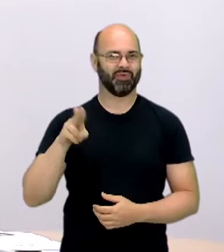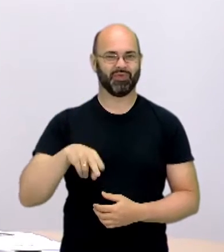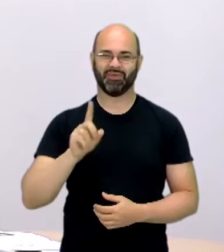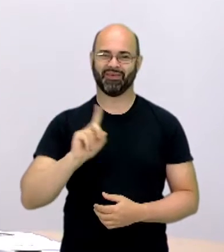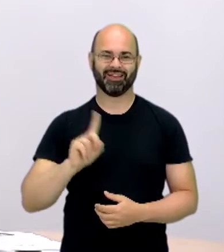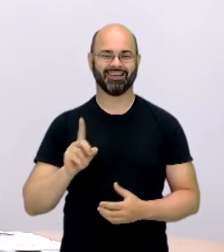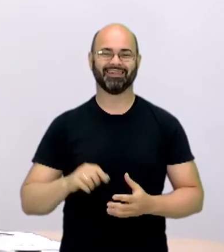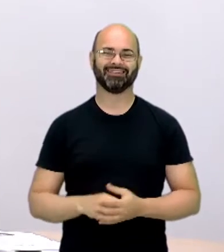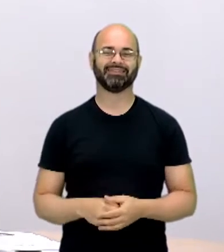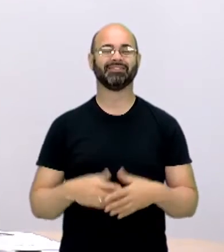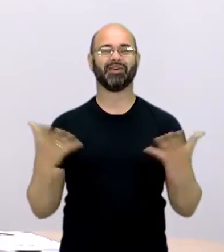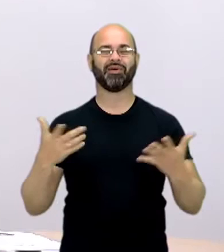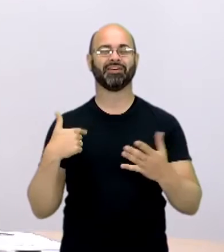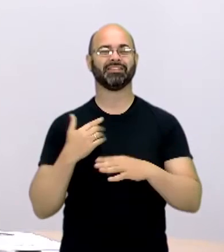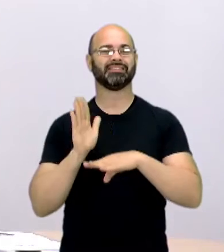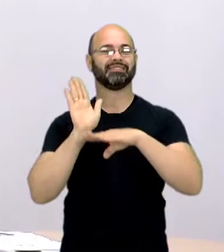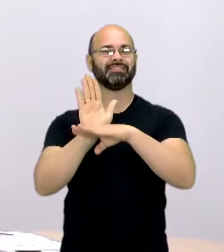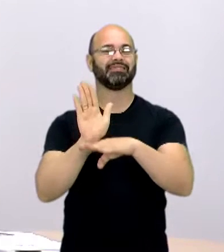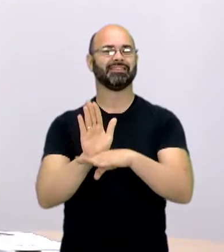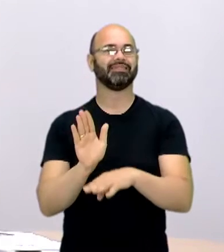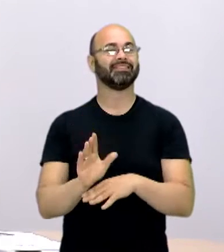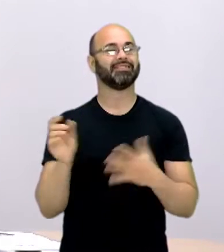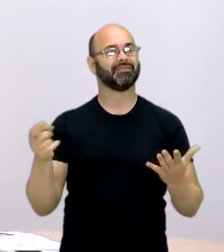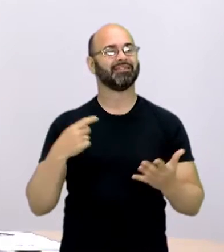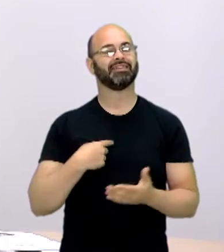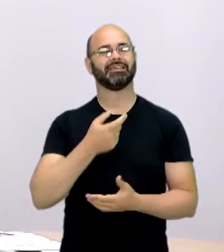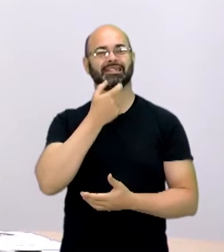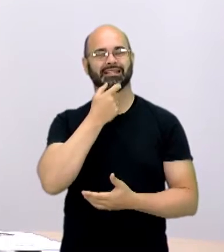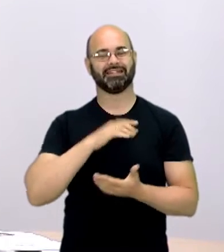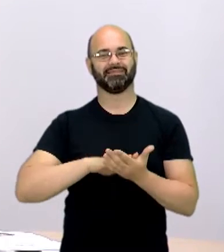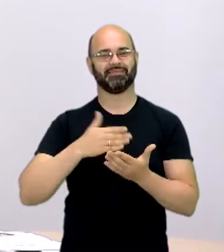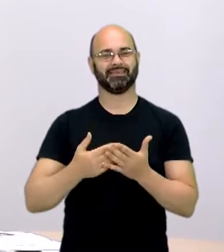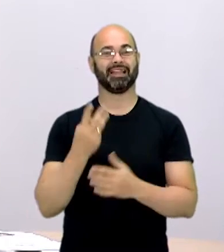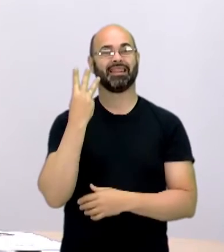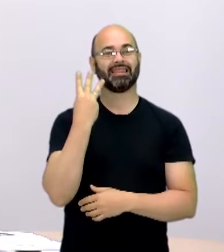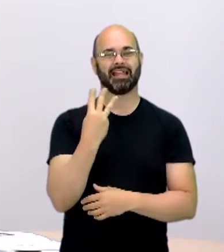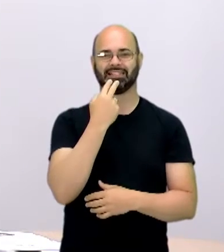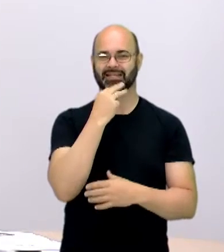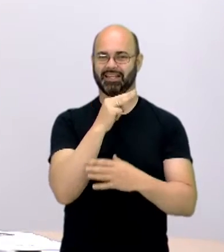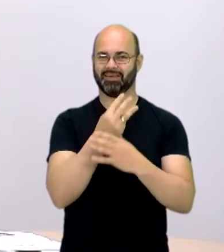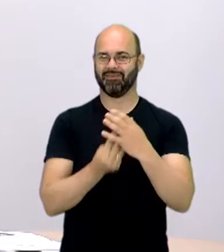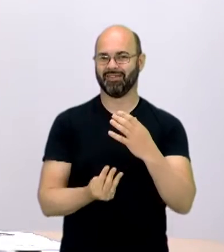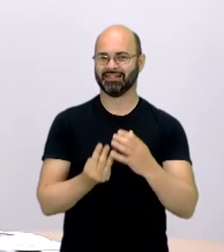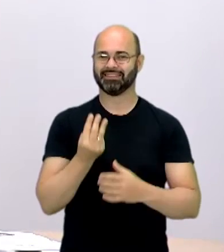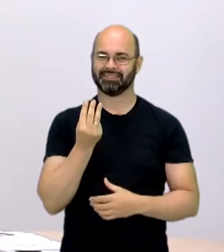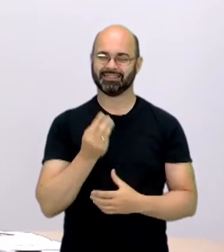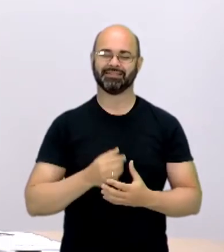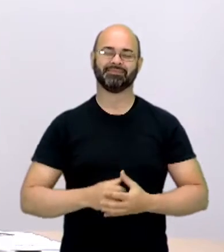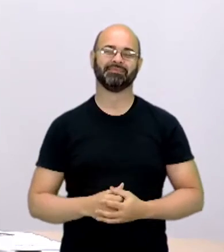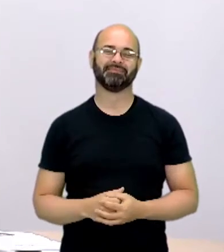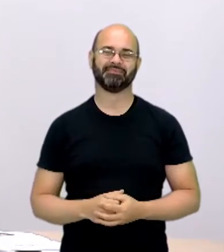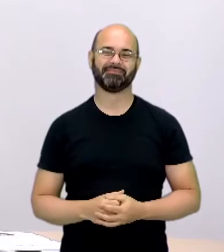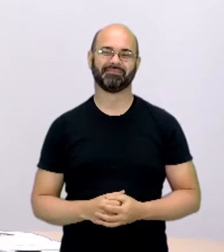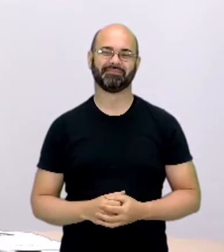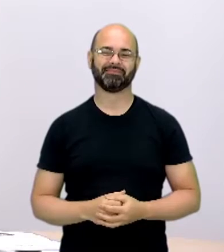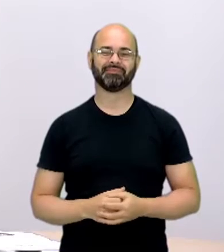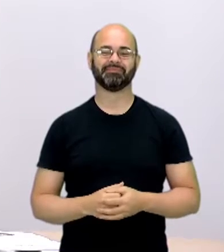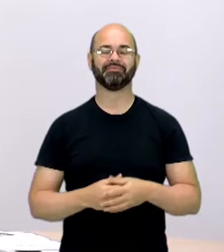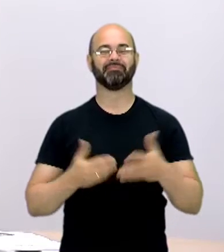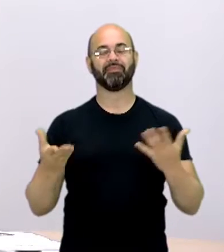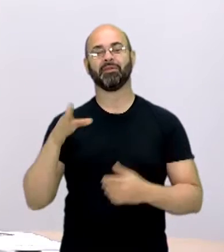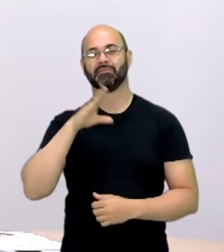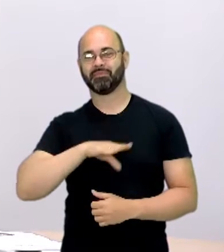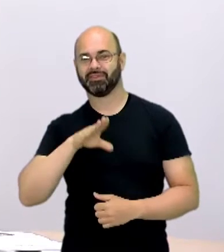aqui. So helping us today, turning this class into trilingual, ajudando a gente a transformar essa aula em trilingüe,